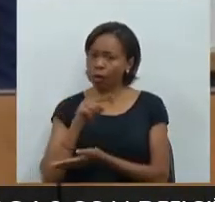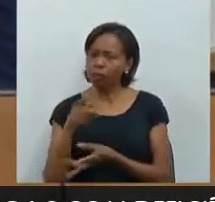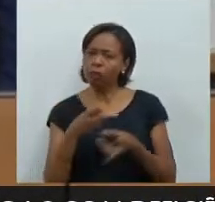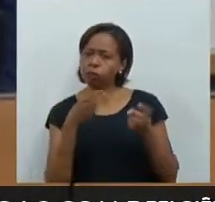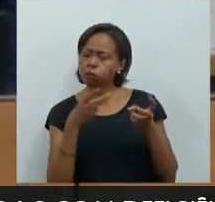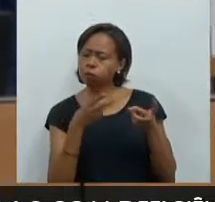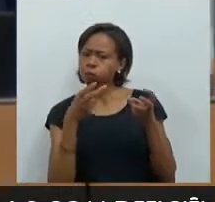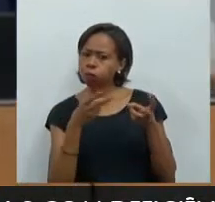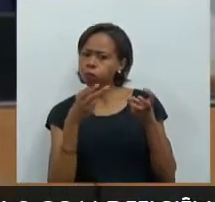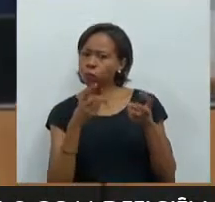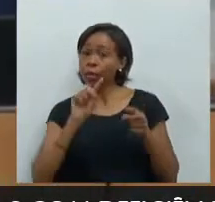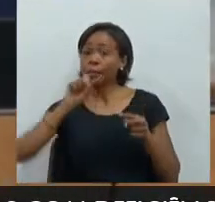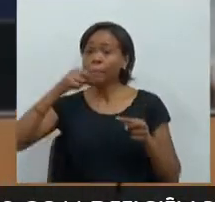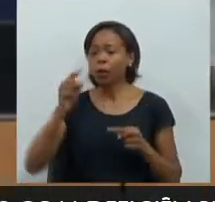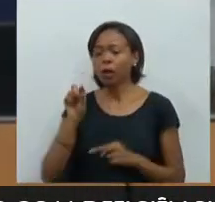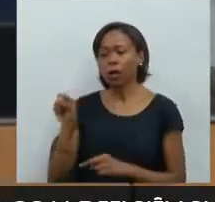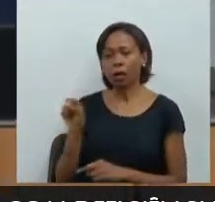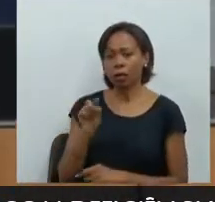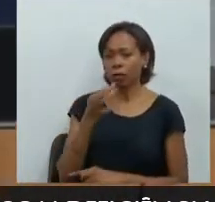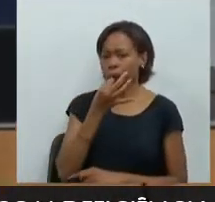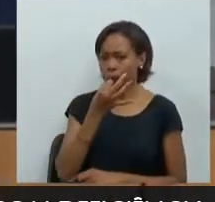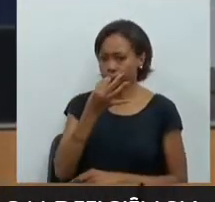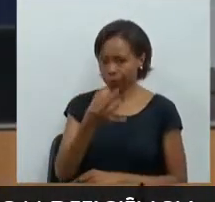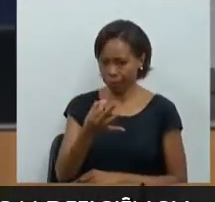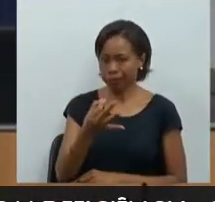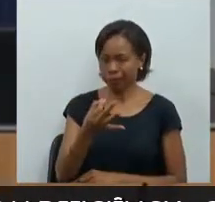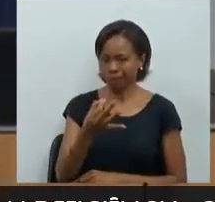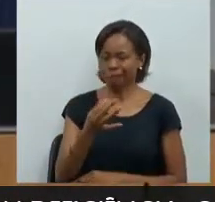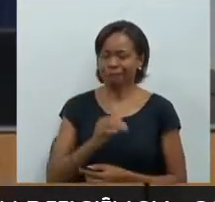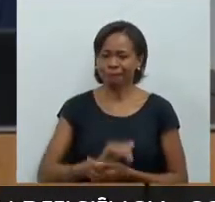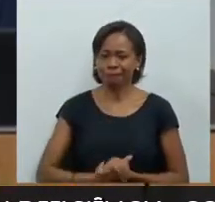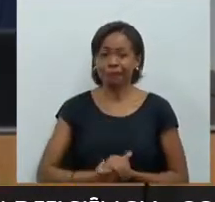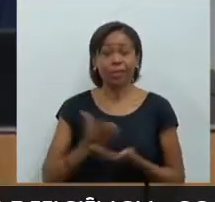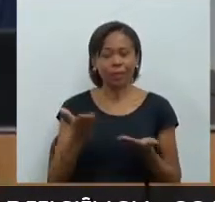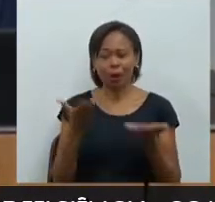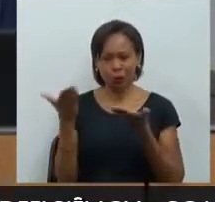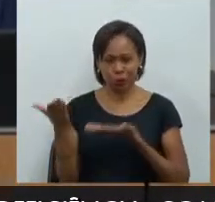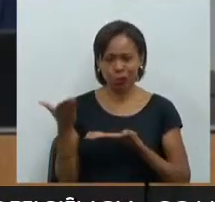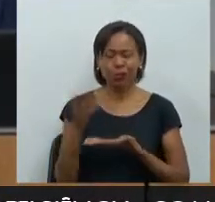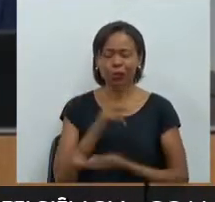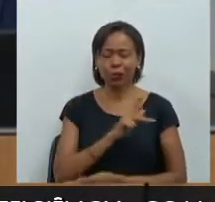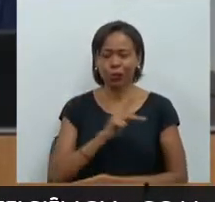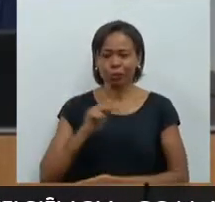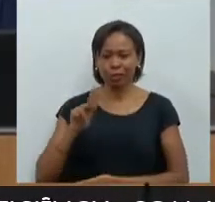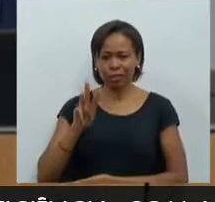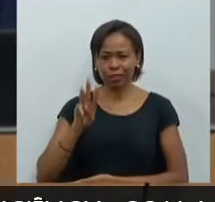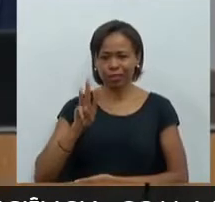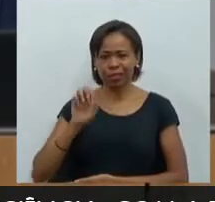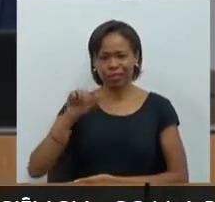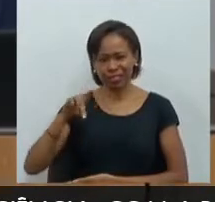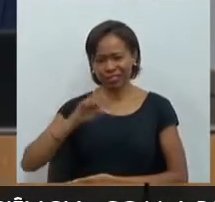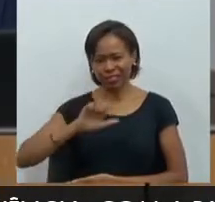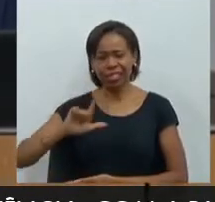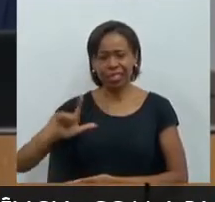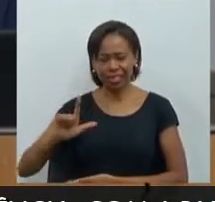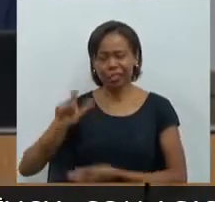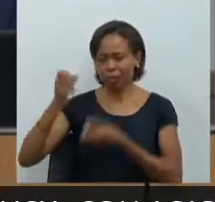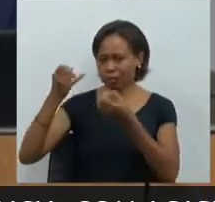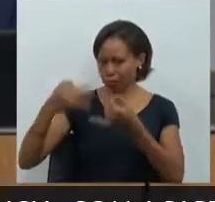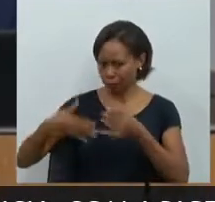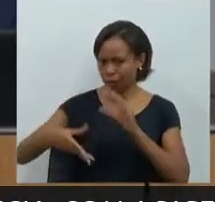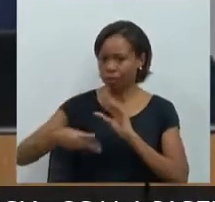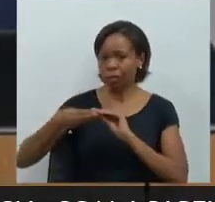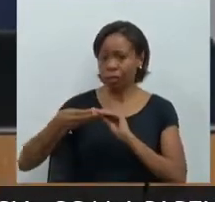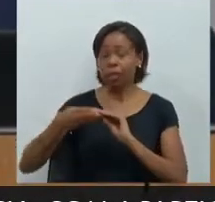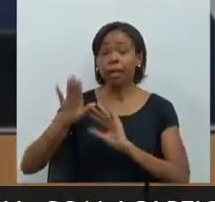foi discutido aqui na plenária. Então, só para passar para a Vossa Excelência essa estruturação e lembrar que cada uma